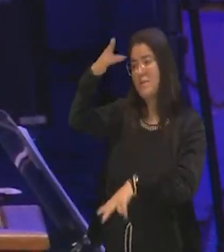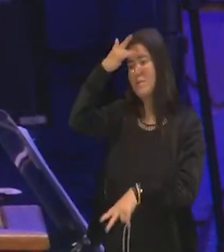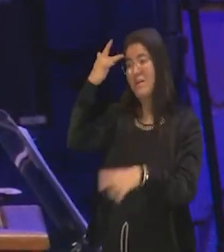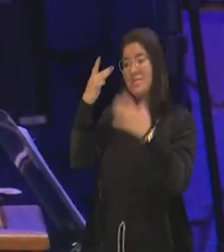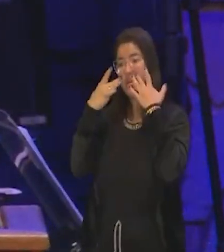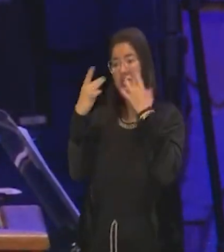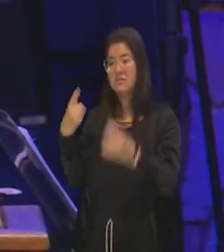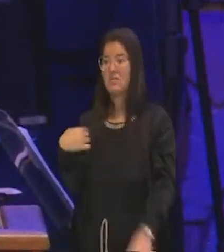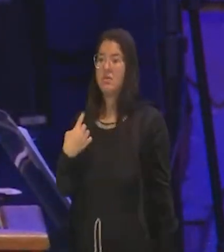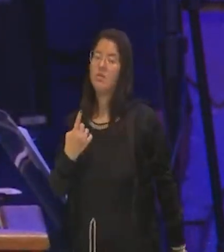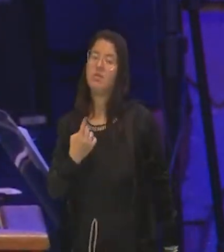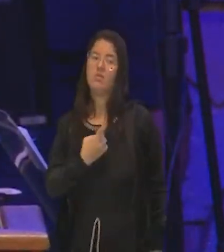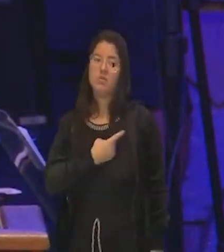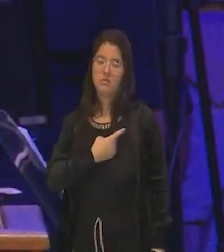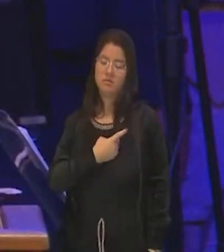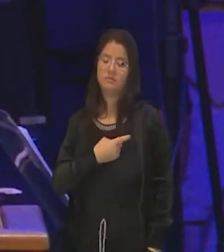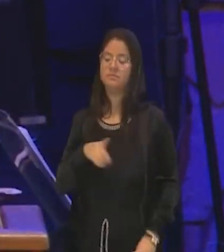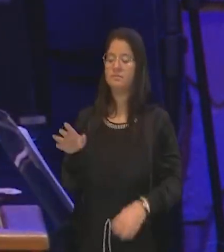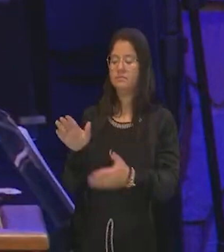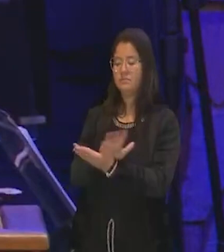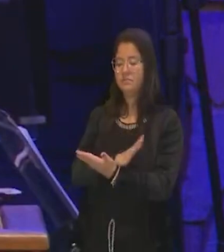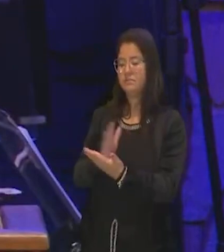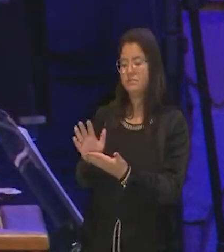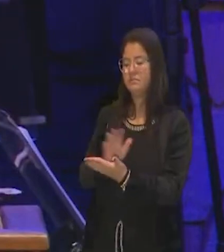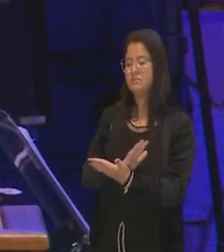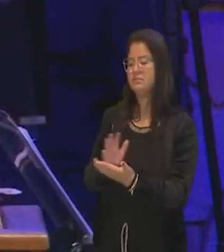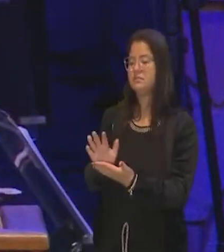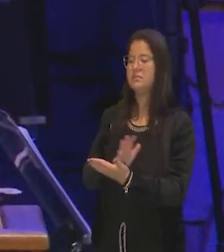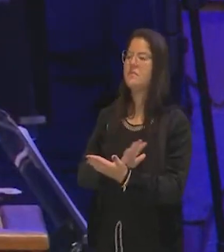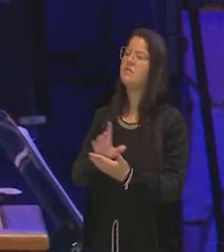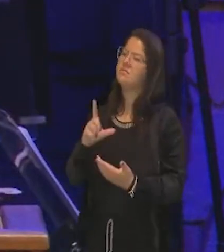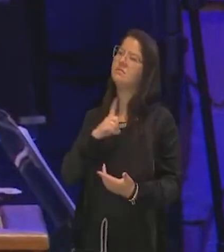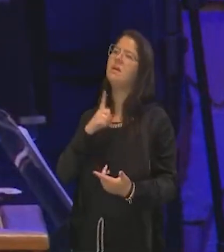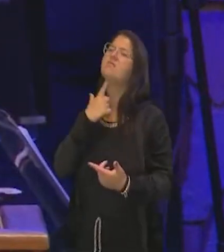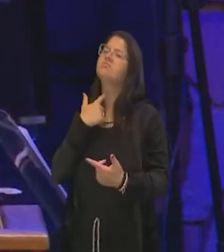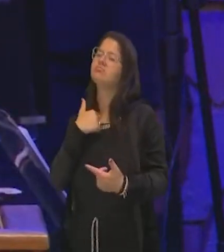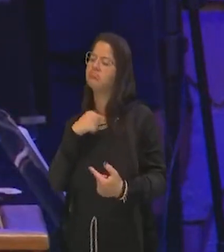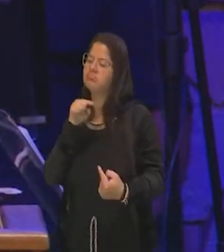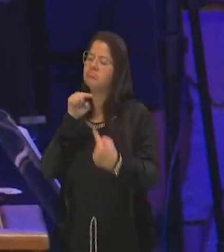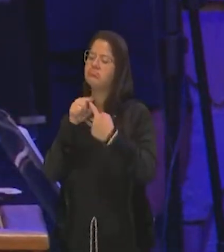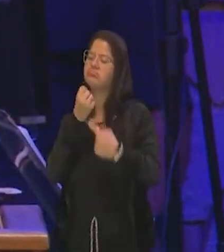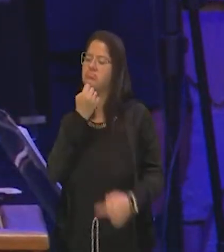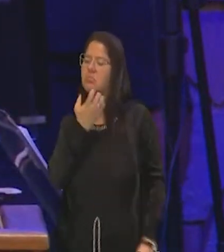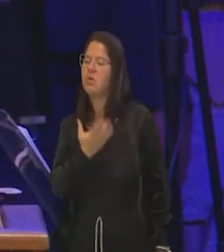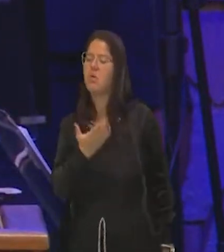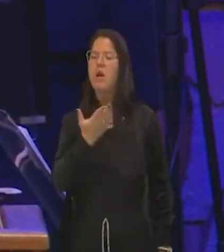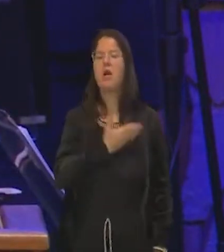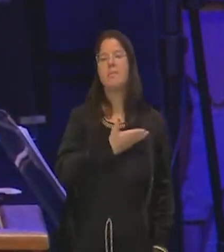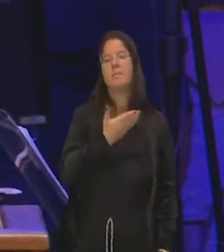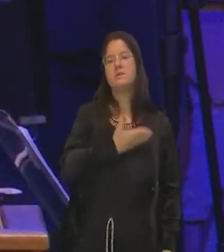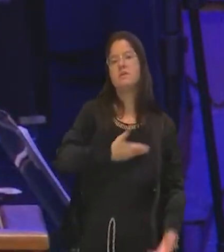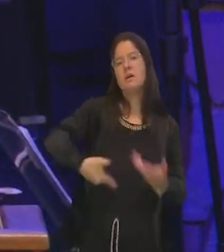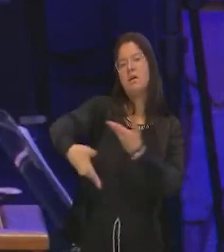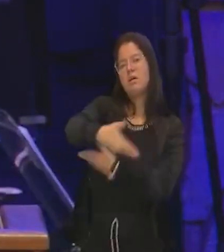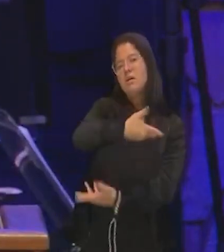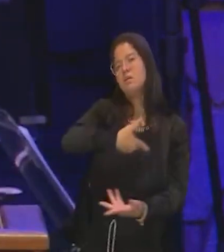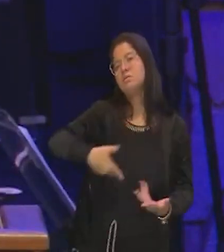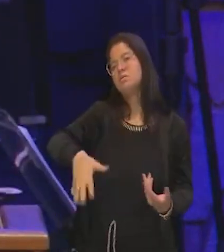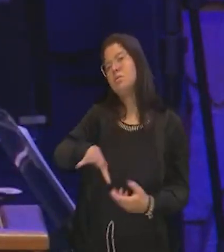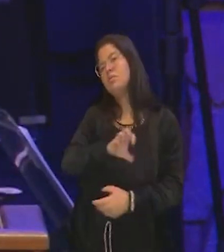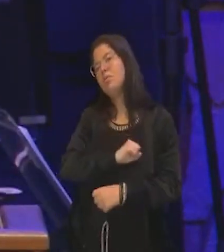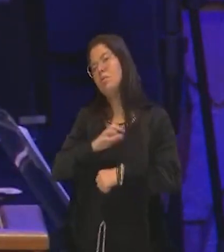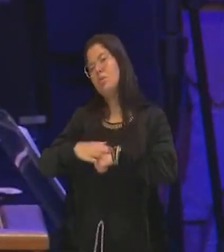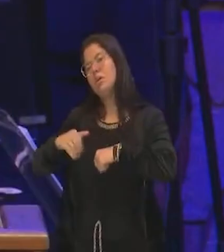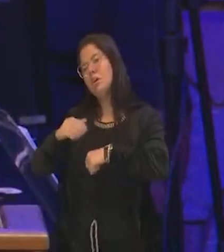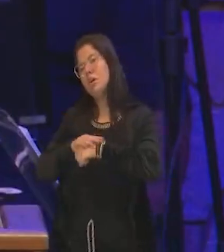atentas. Algumas muito bem intencionadas, com amizade, com amor, com